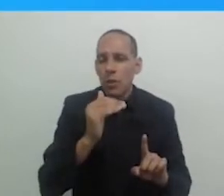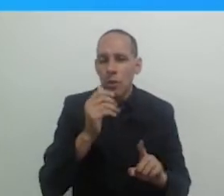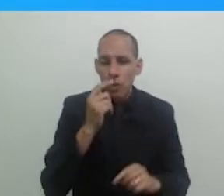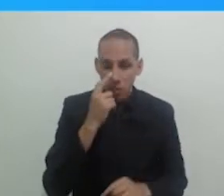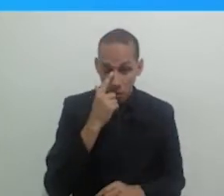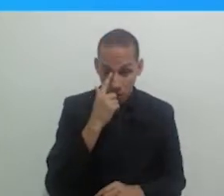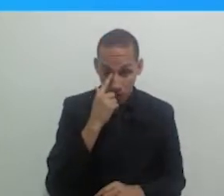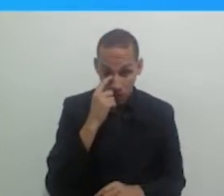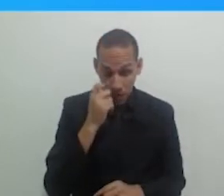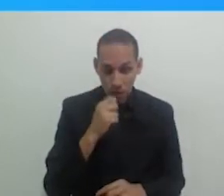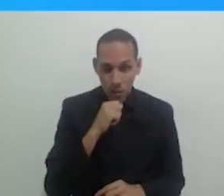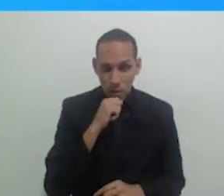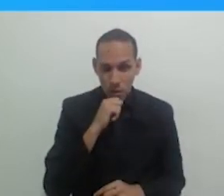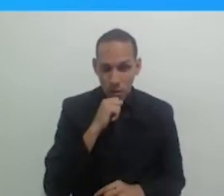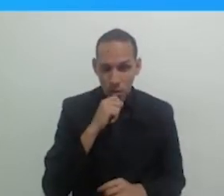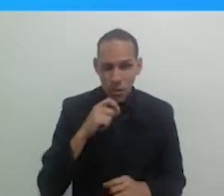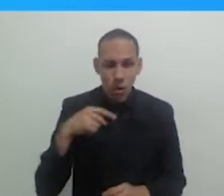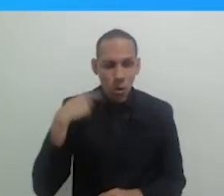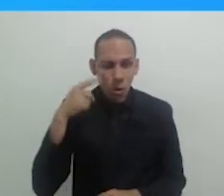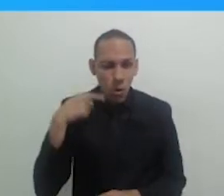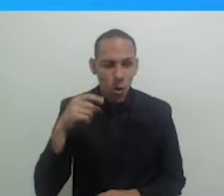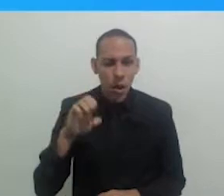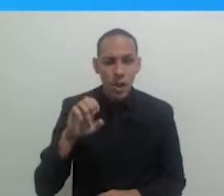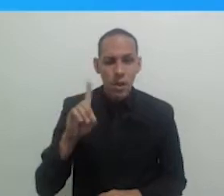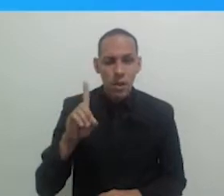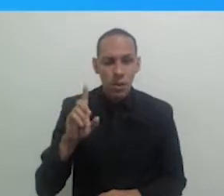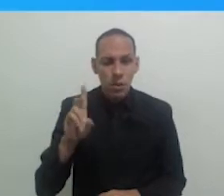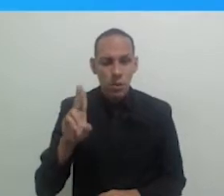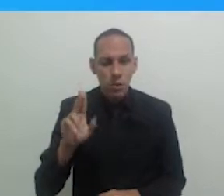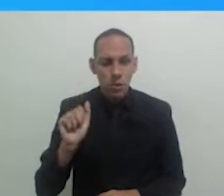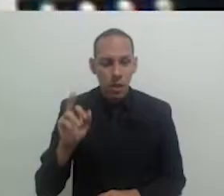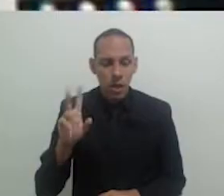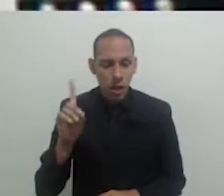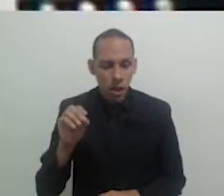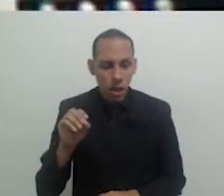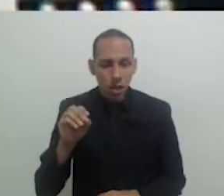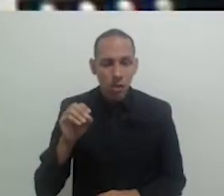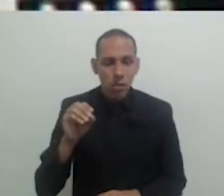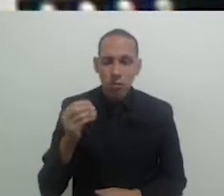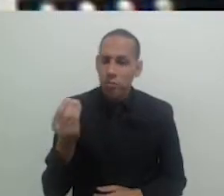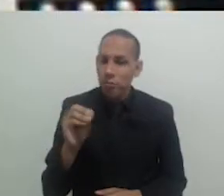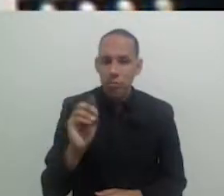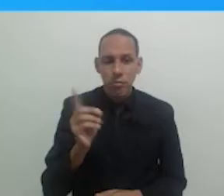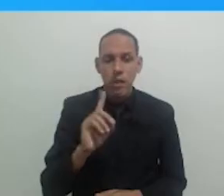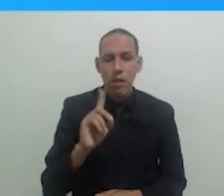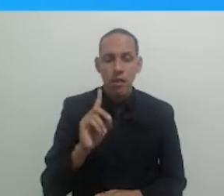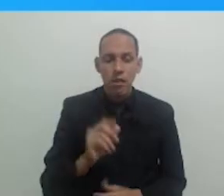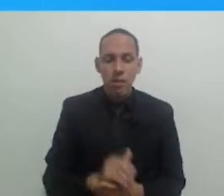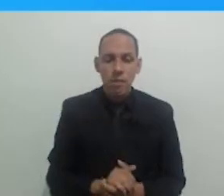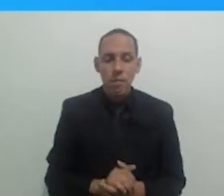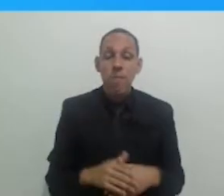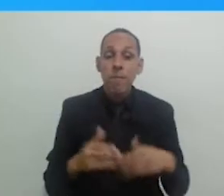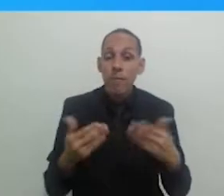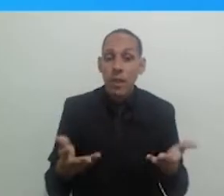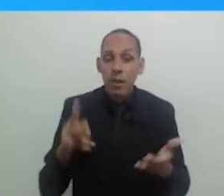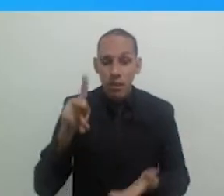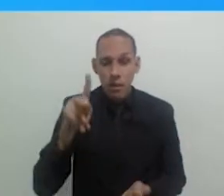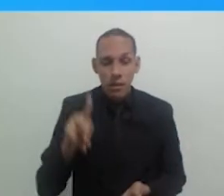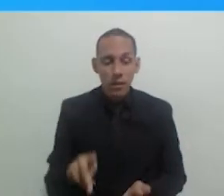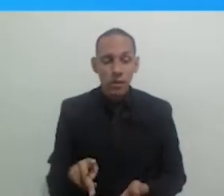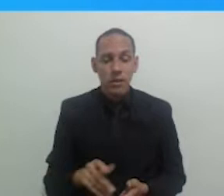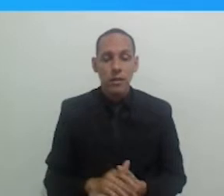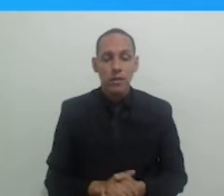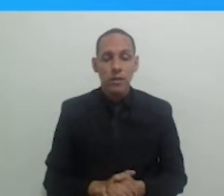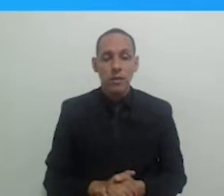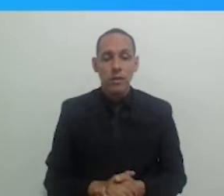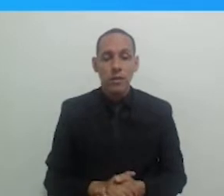Desembargador Dr. Eduardo Pinheiro, aqui consta também que ele não lançou. Nesse caso, senhor presidente, me